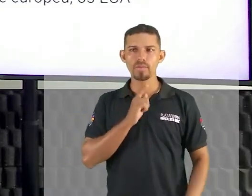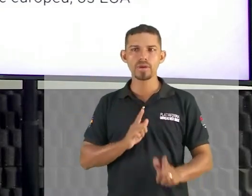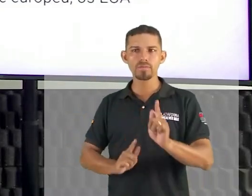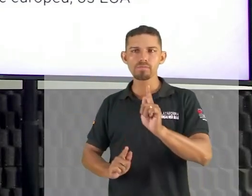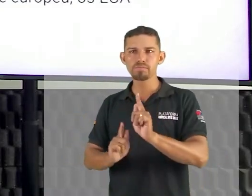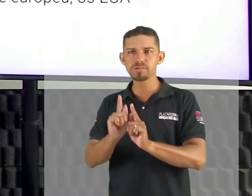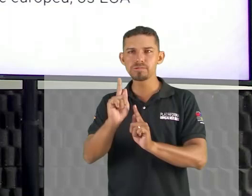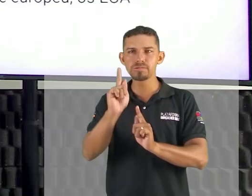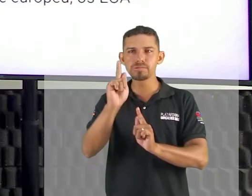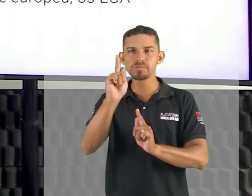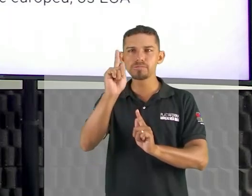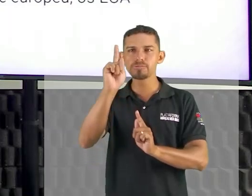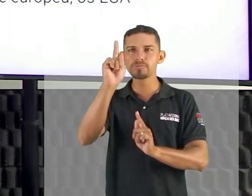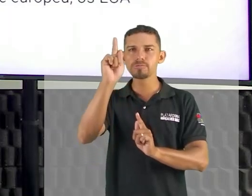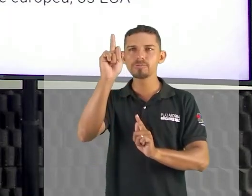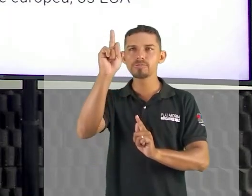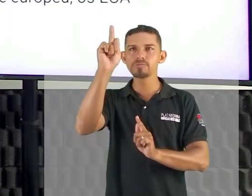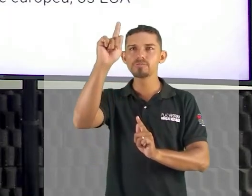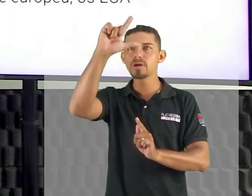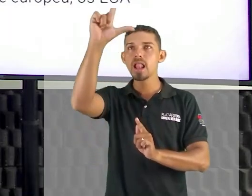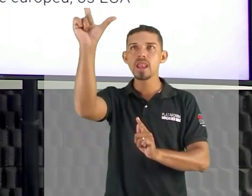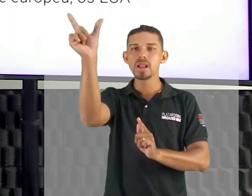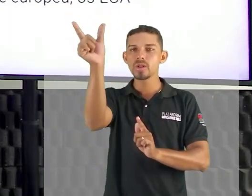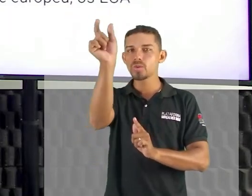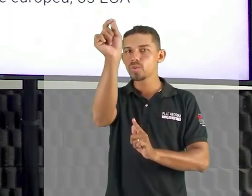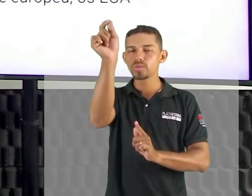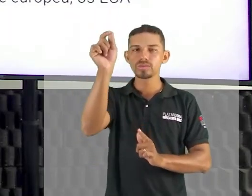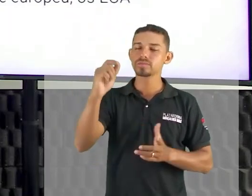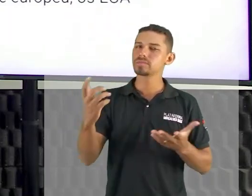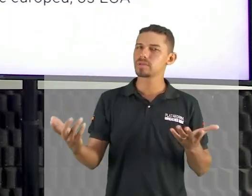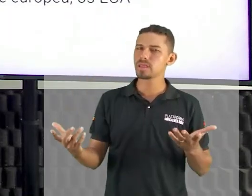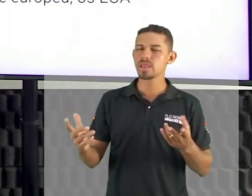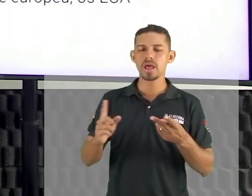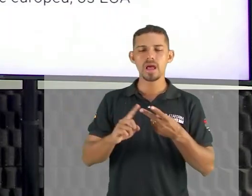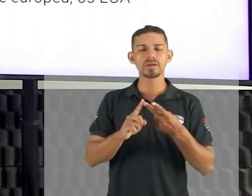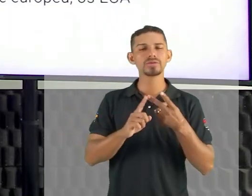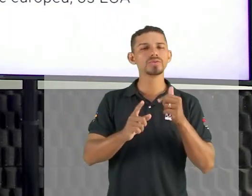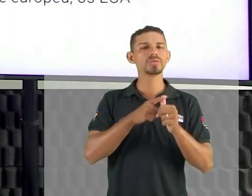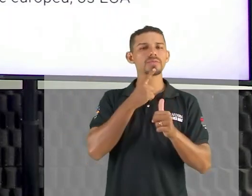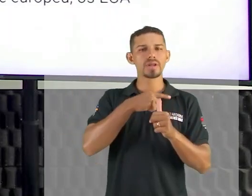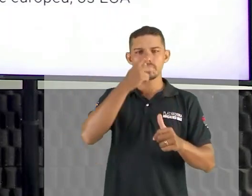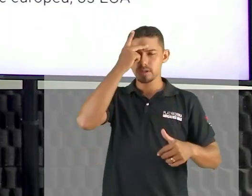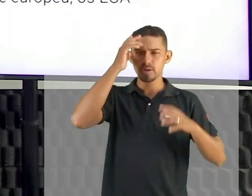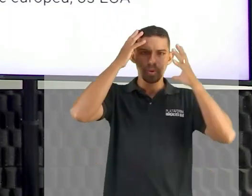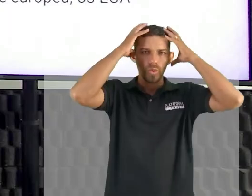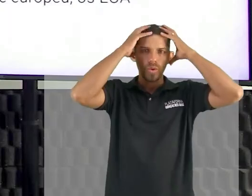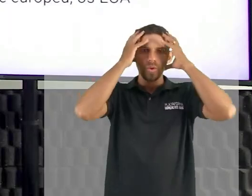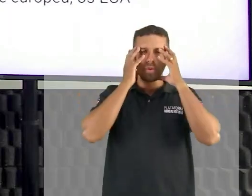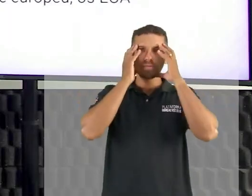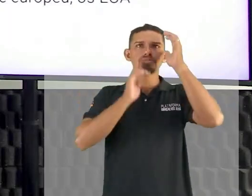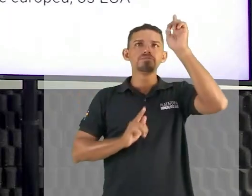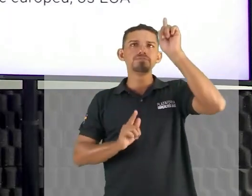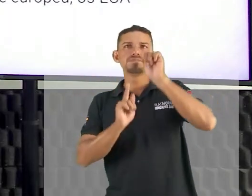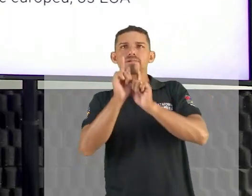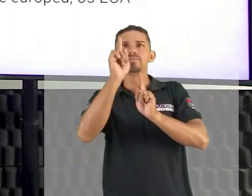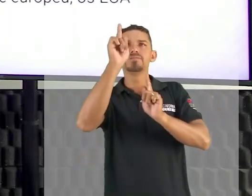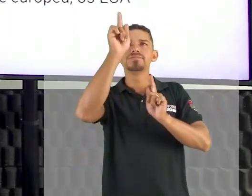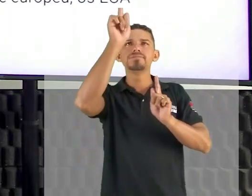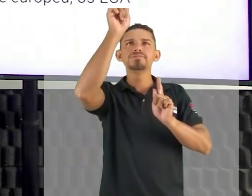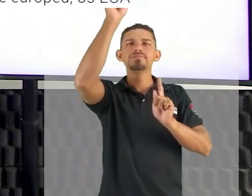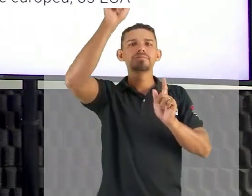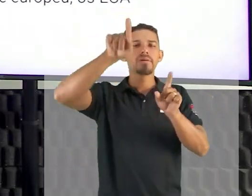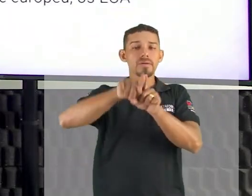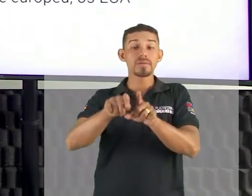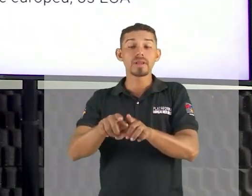Lua, né? A questão dos primeiros, né, astronautas e foguetes que vão subir, eles vão... A questão da